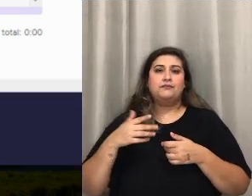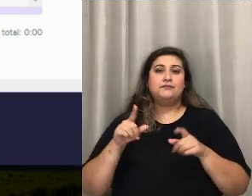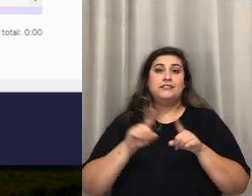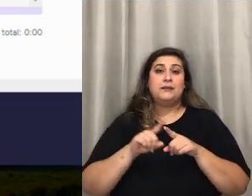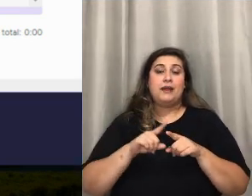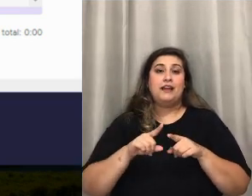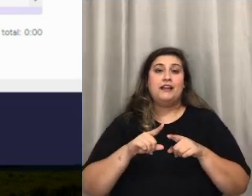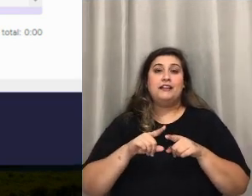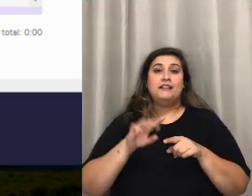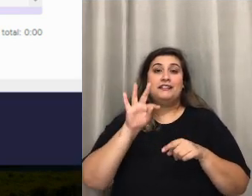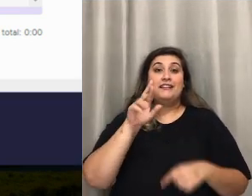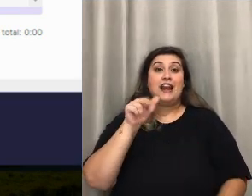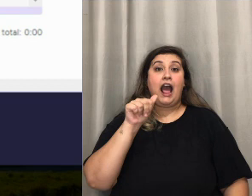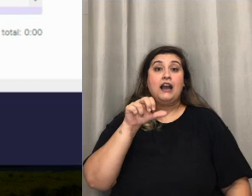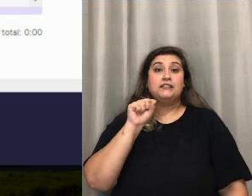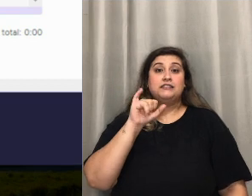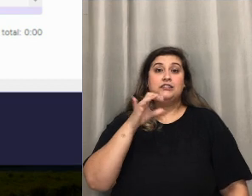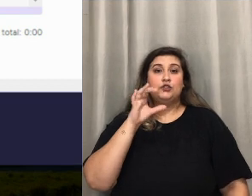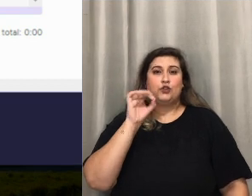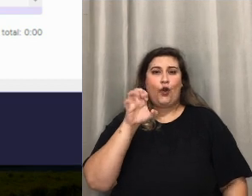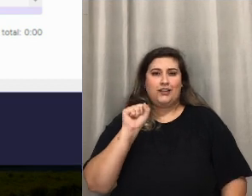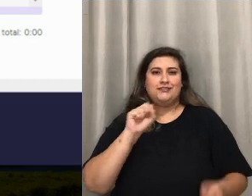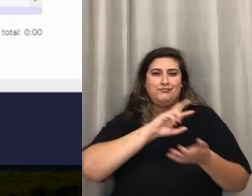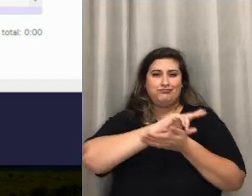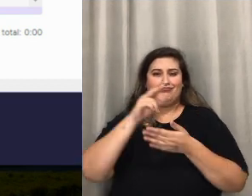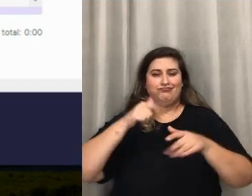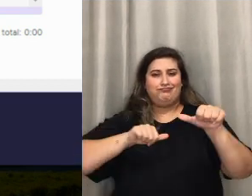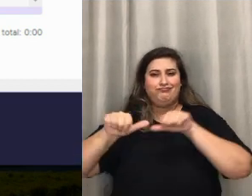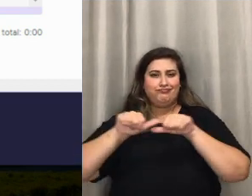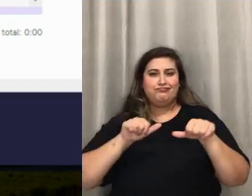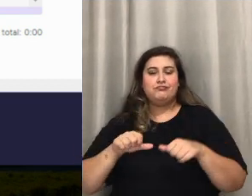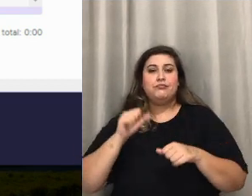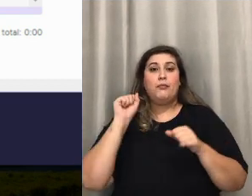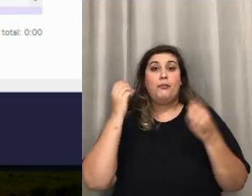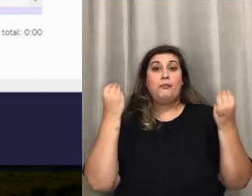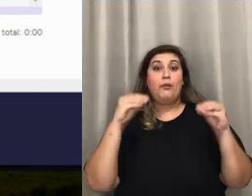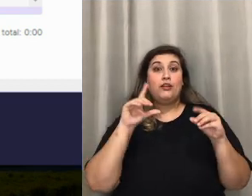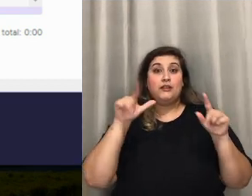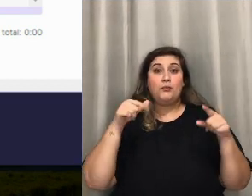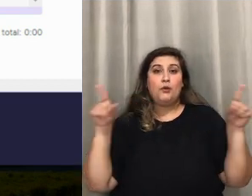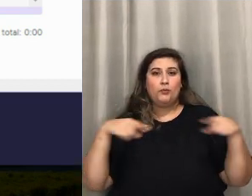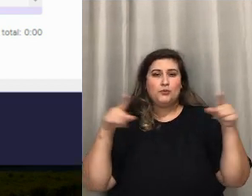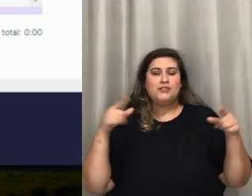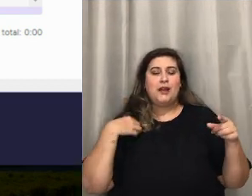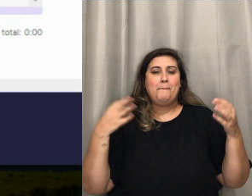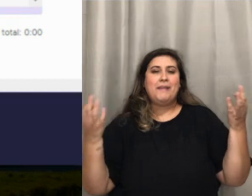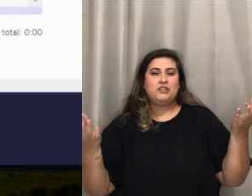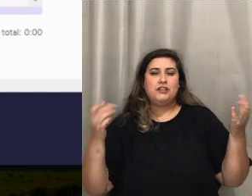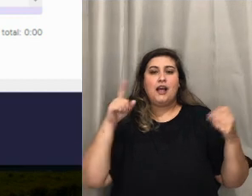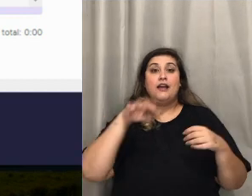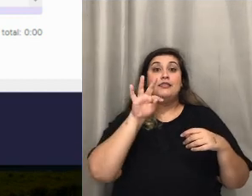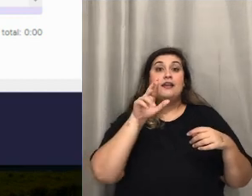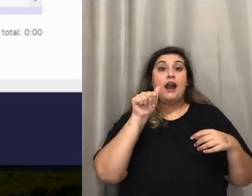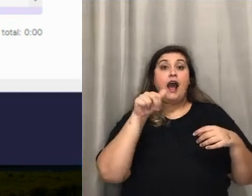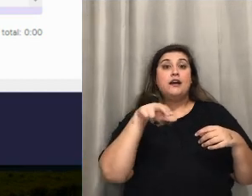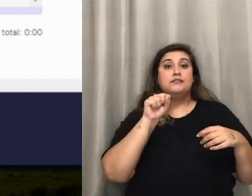fala, de transições. Vamos eu colocar aqui, após essa música de